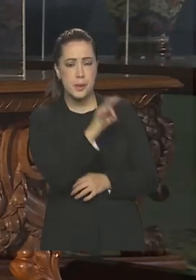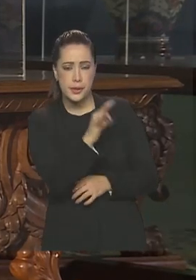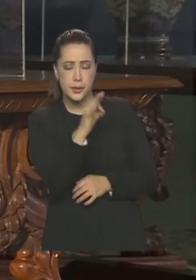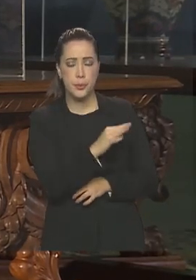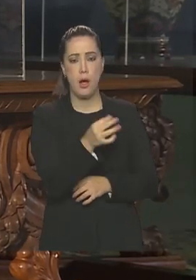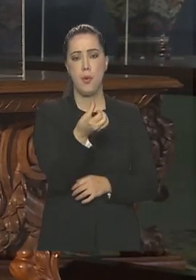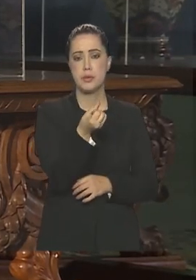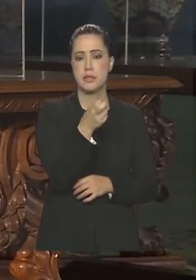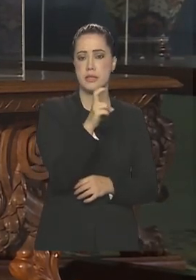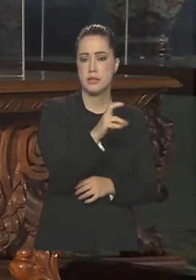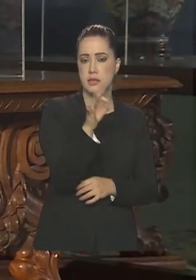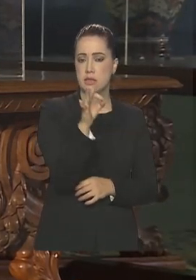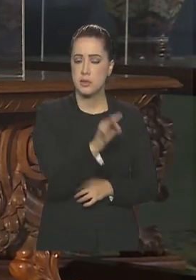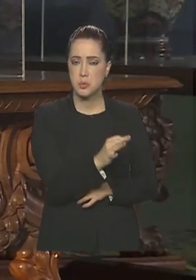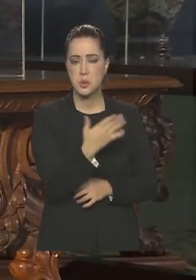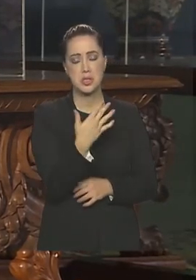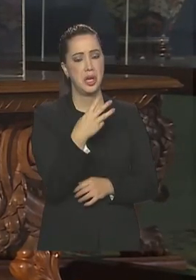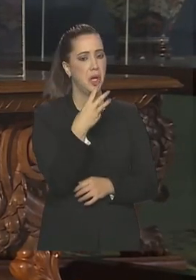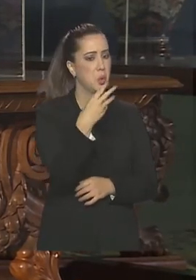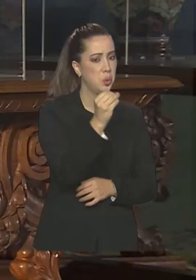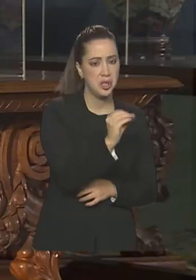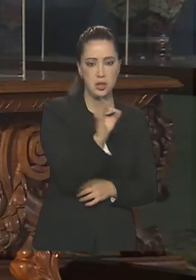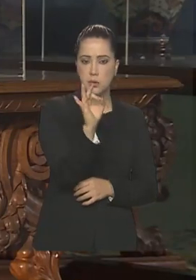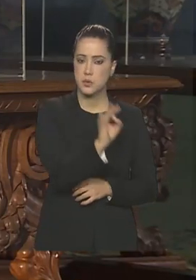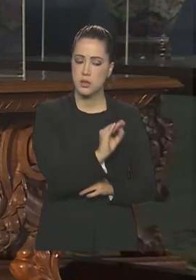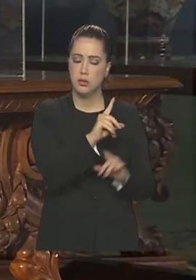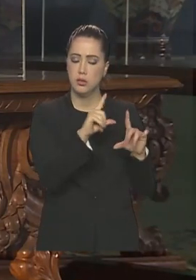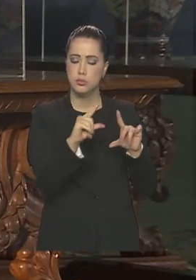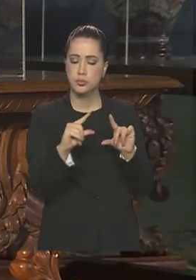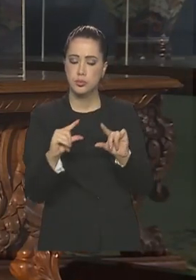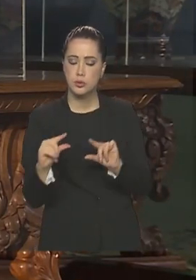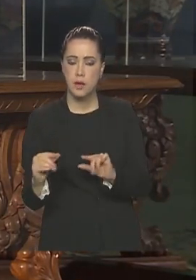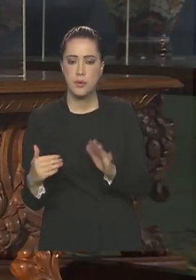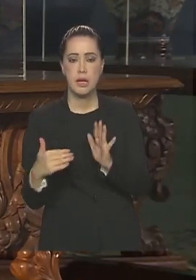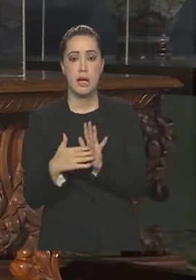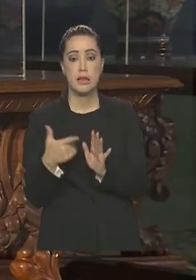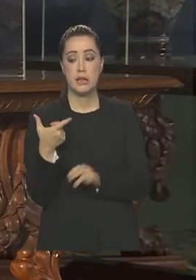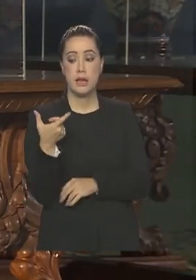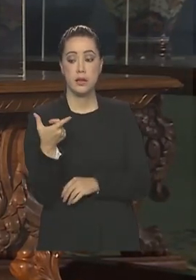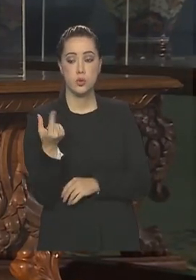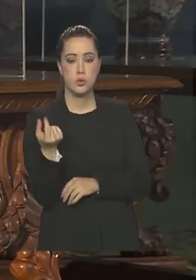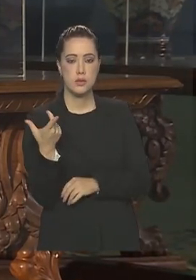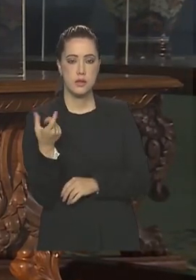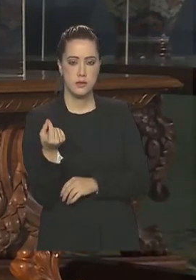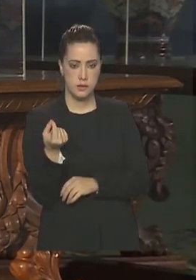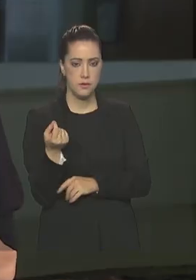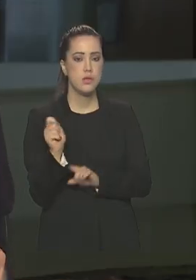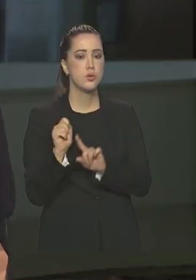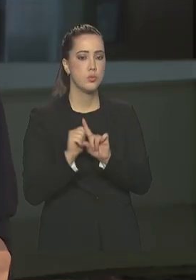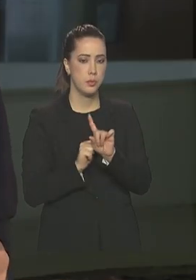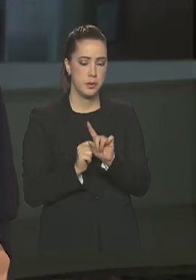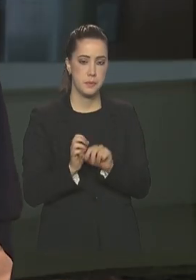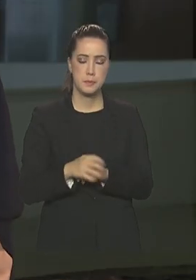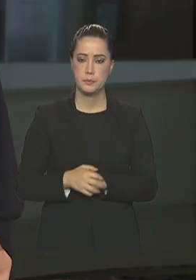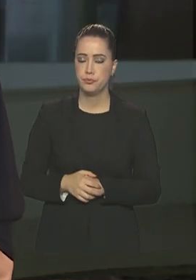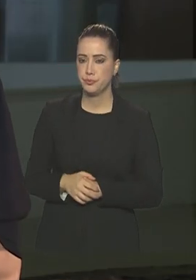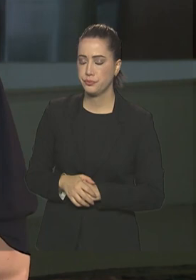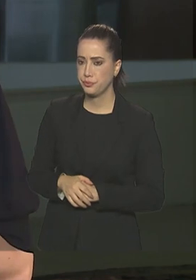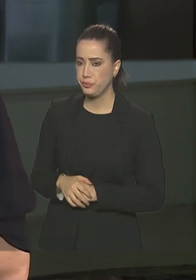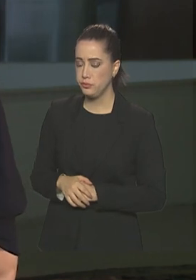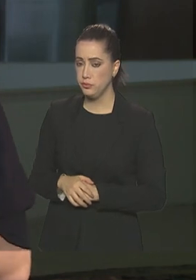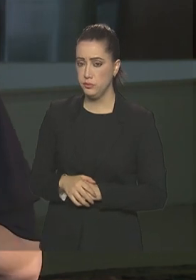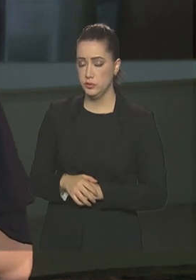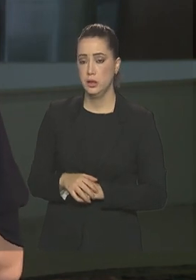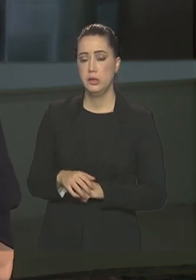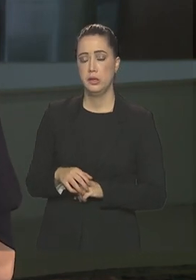30 kWh e aí vai se reduzindo os descontos até 220 kWh por mês. Secretário, uma outra ação